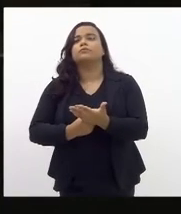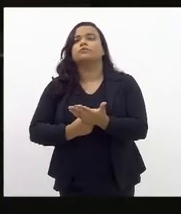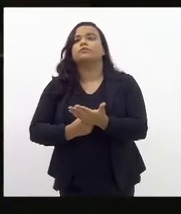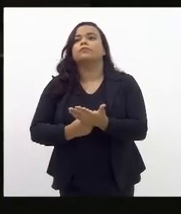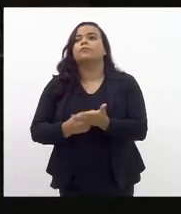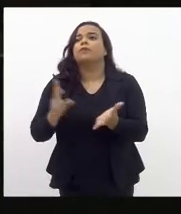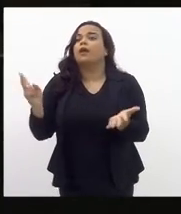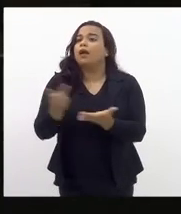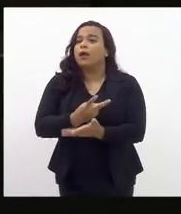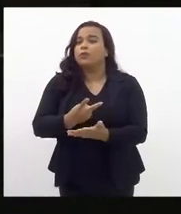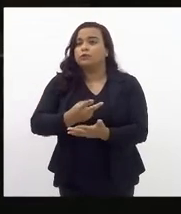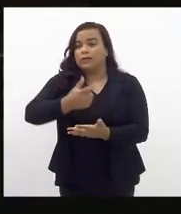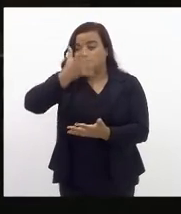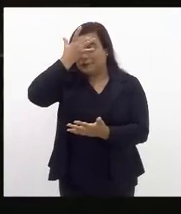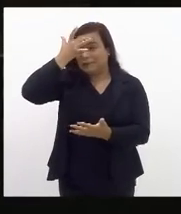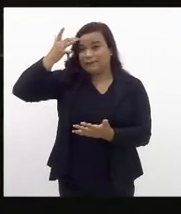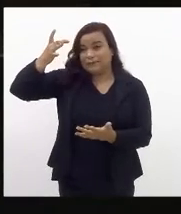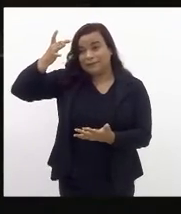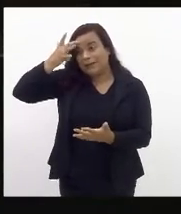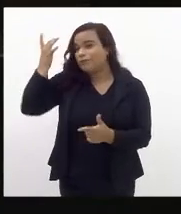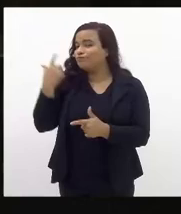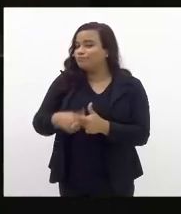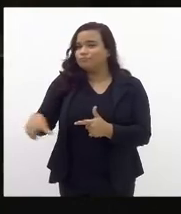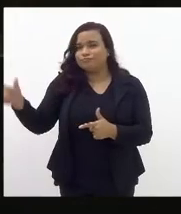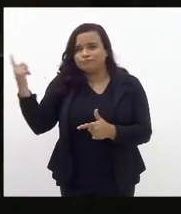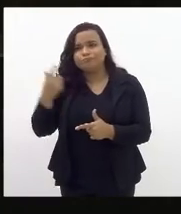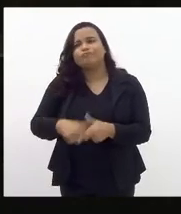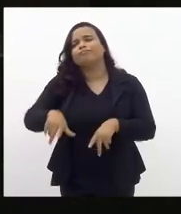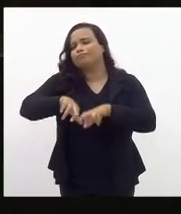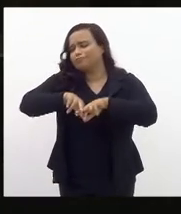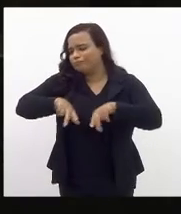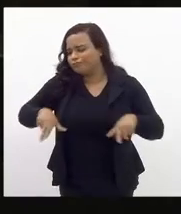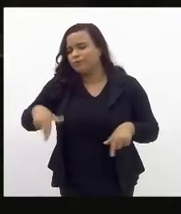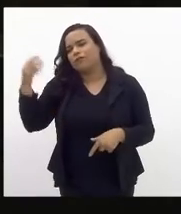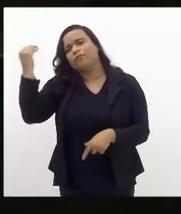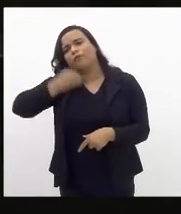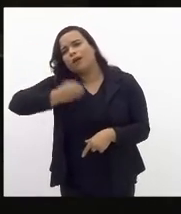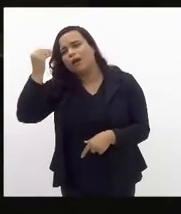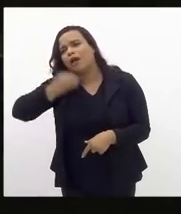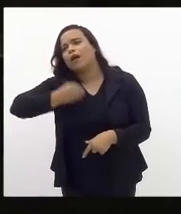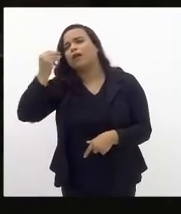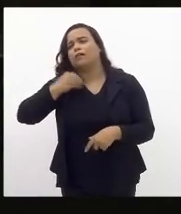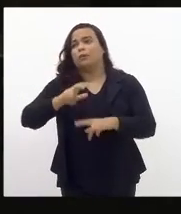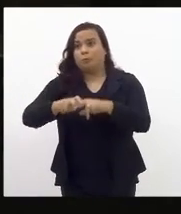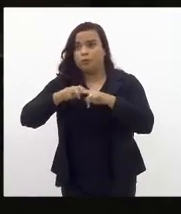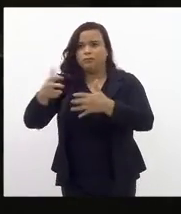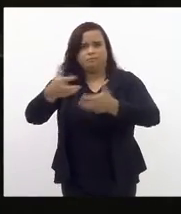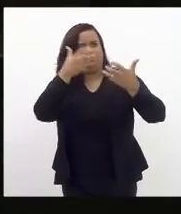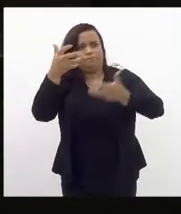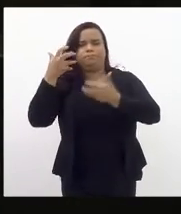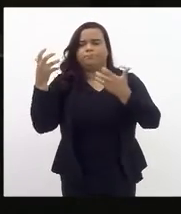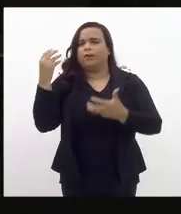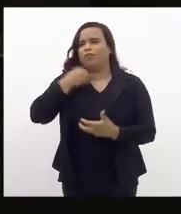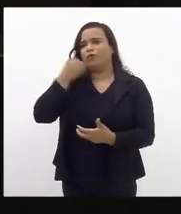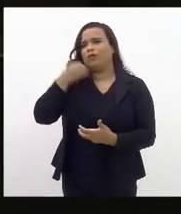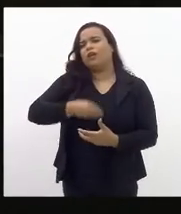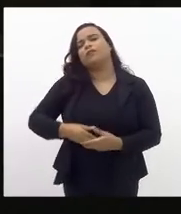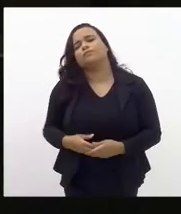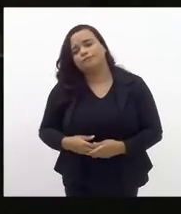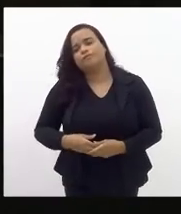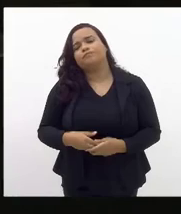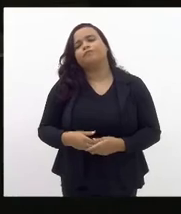sua saúde mental completamente fragilizada em termos de vulnerabilidade, mas